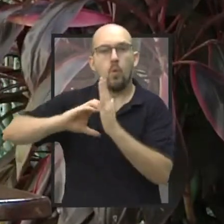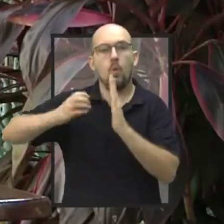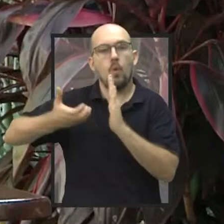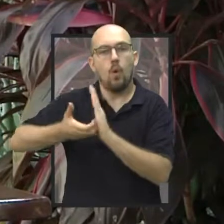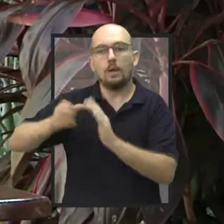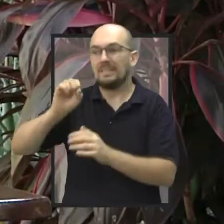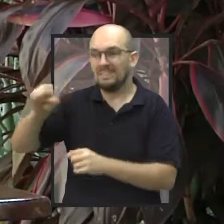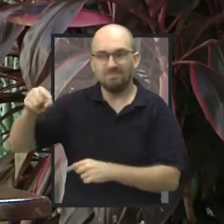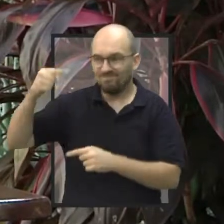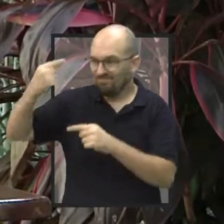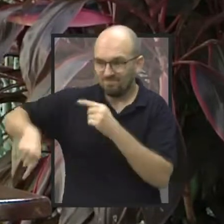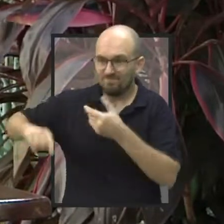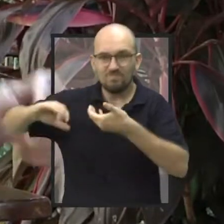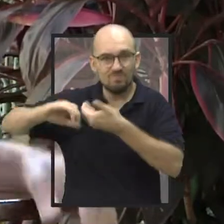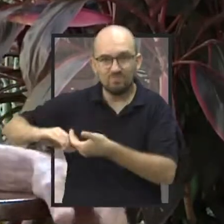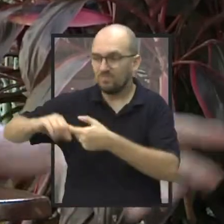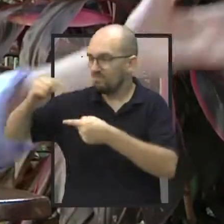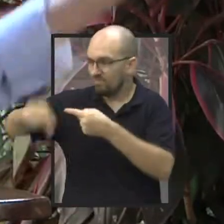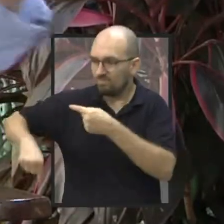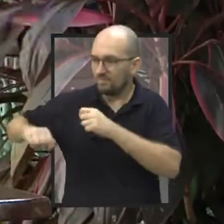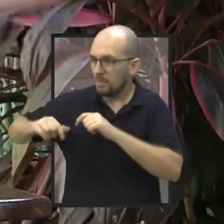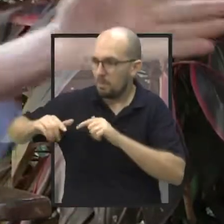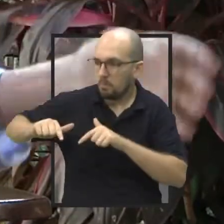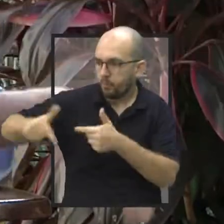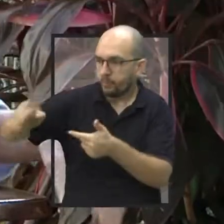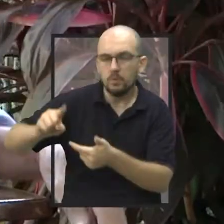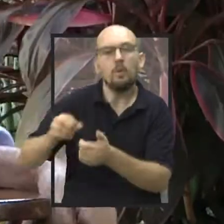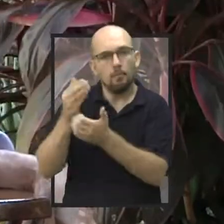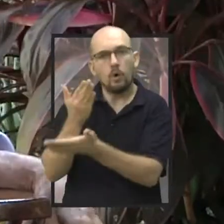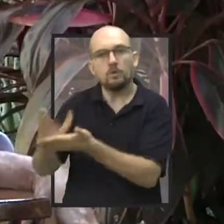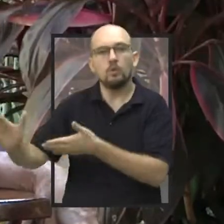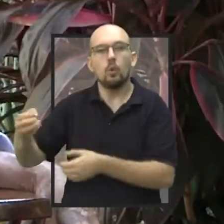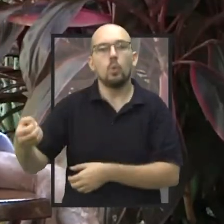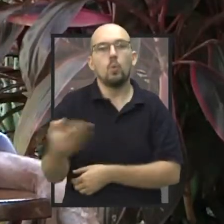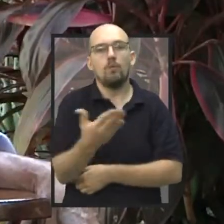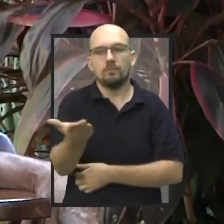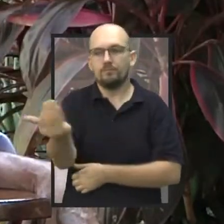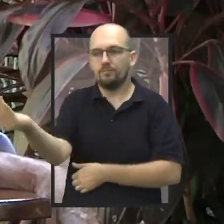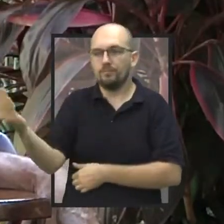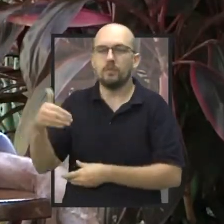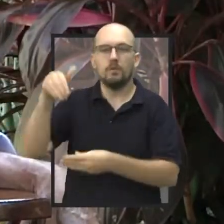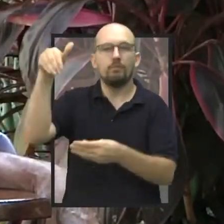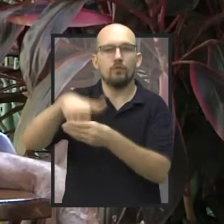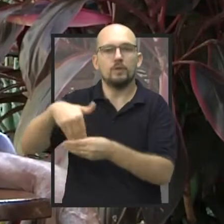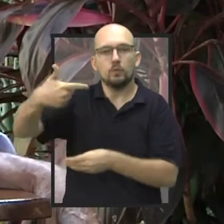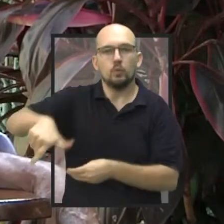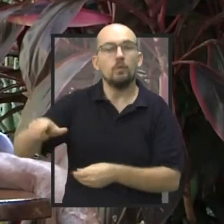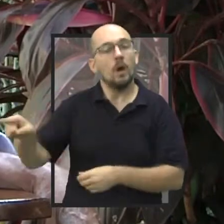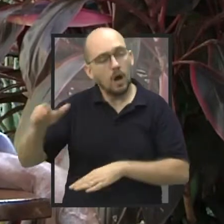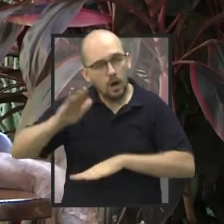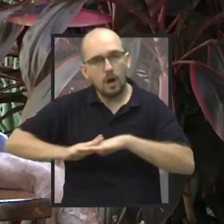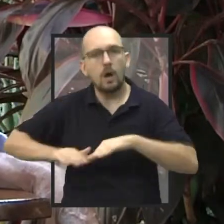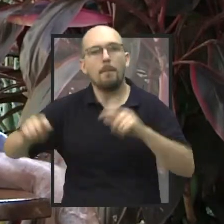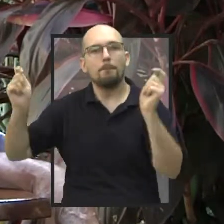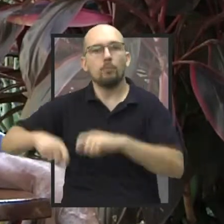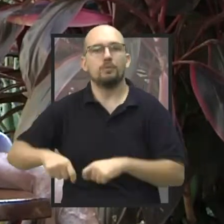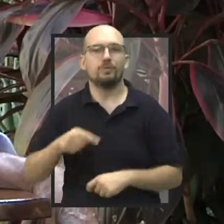possível continuar o parlamento. Novo parlamento. Ele tem essa